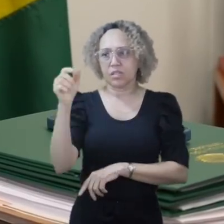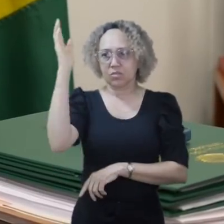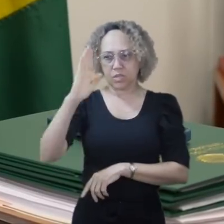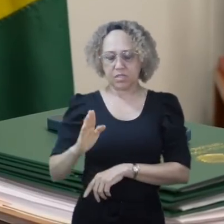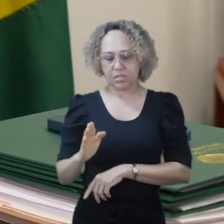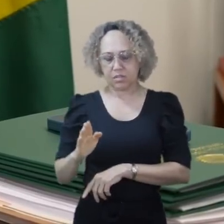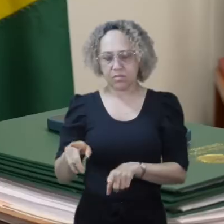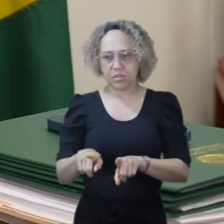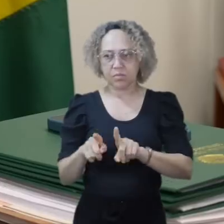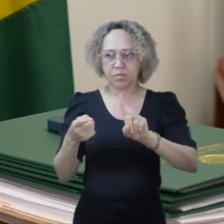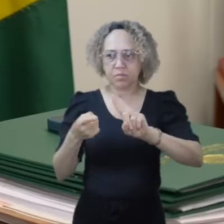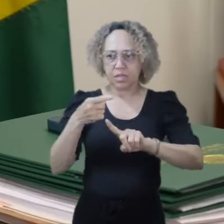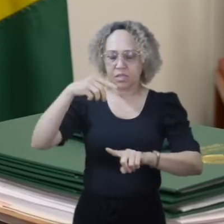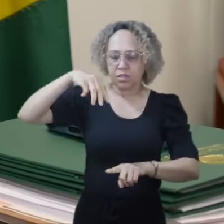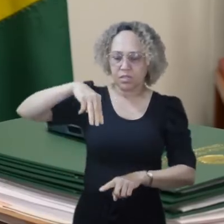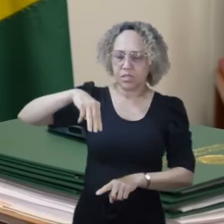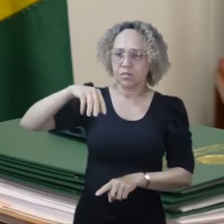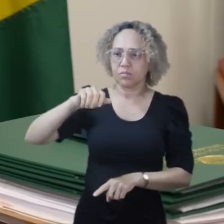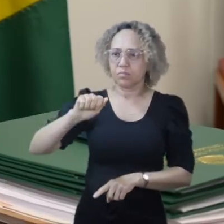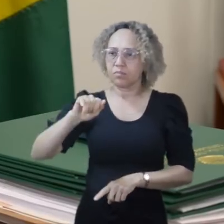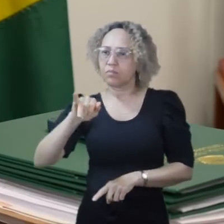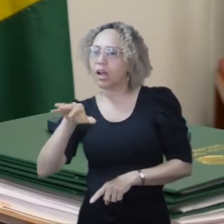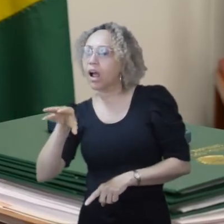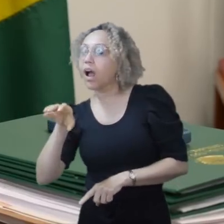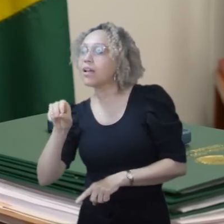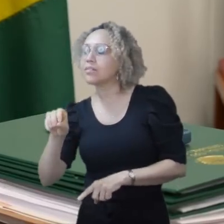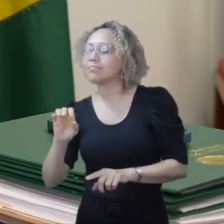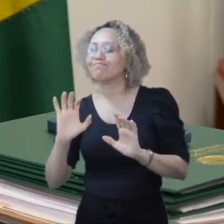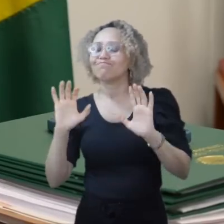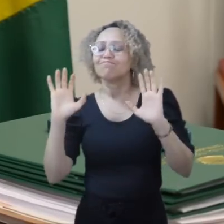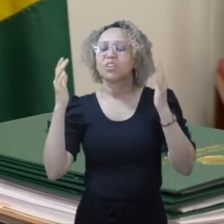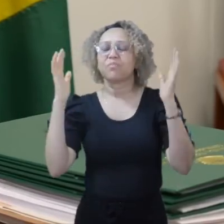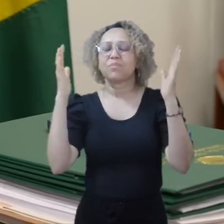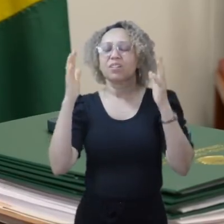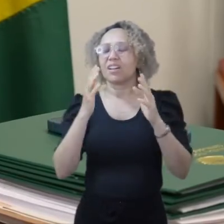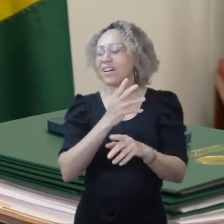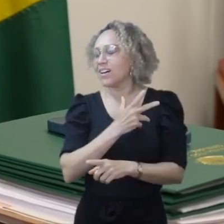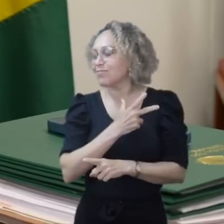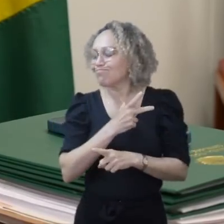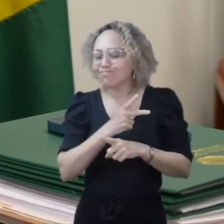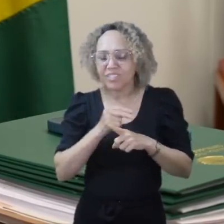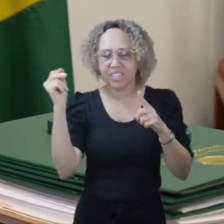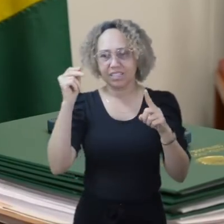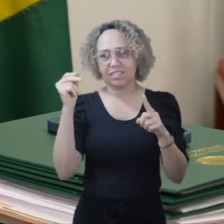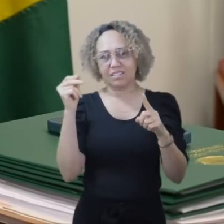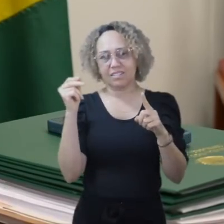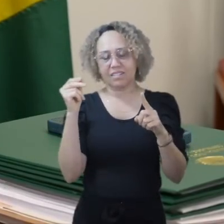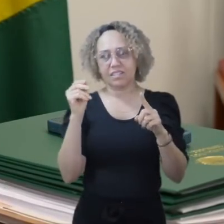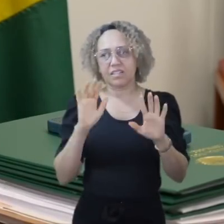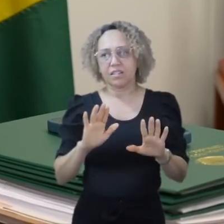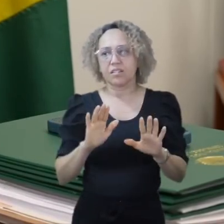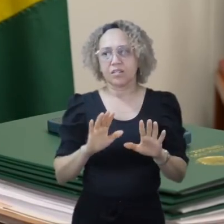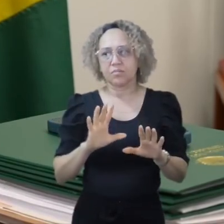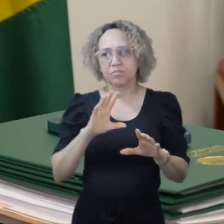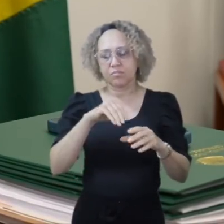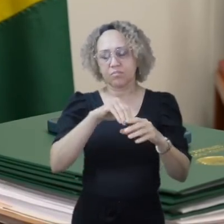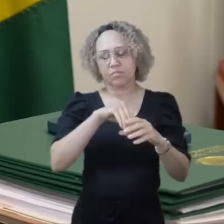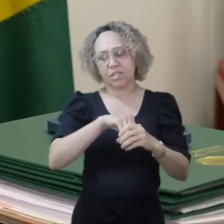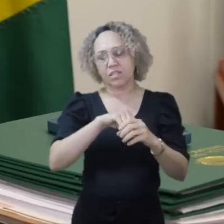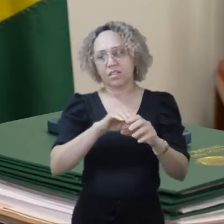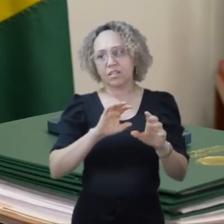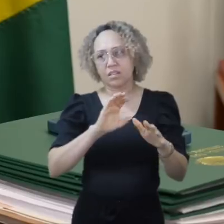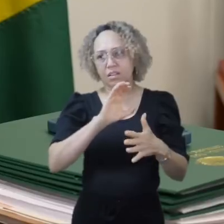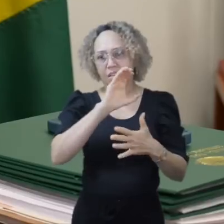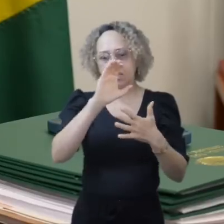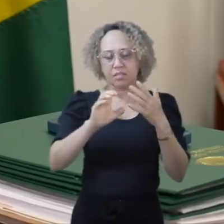nós comemorarmos as enormes conquistas. Um dado importante para a classe trabalhadora brasileira.